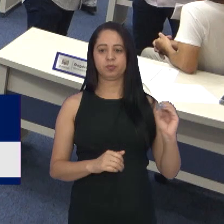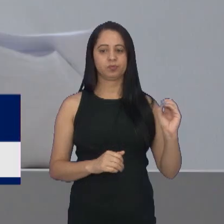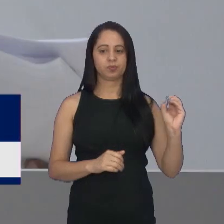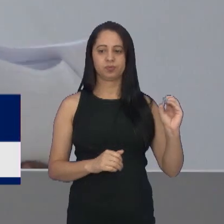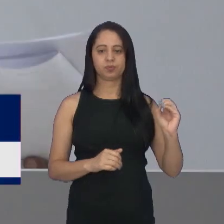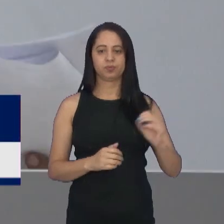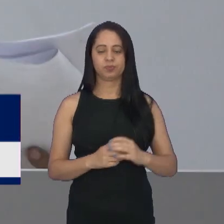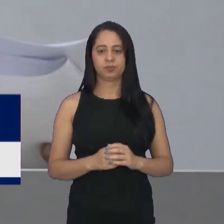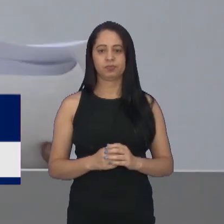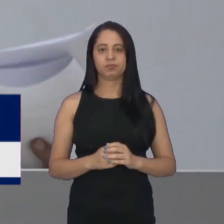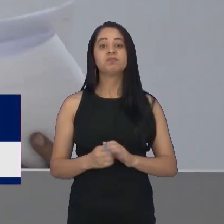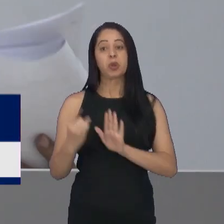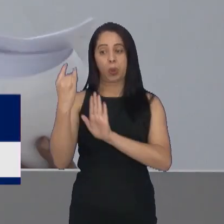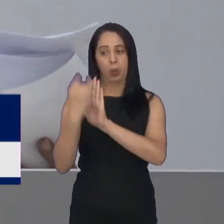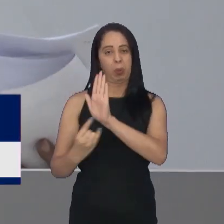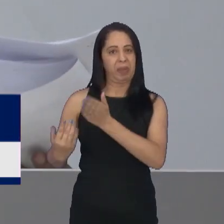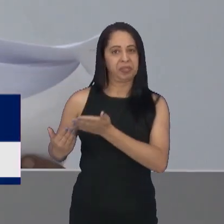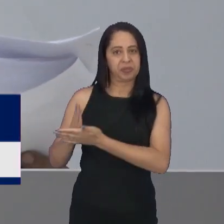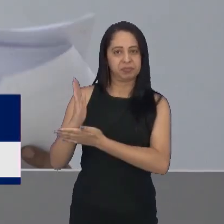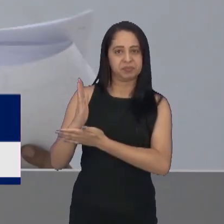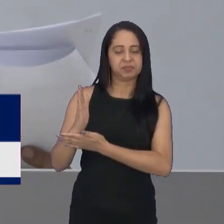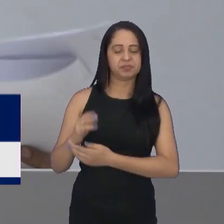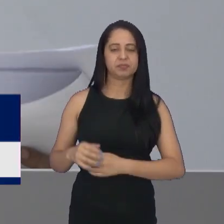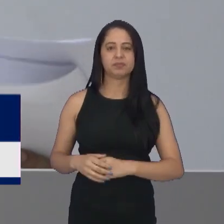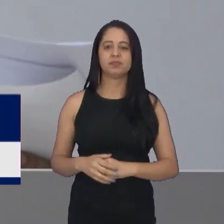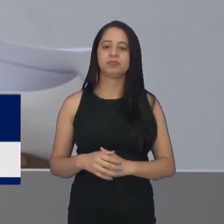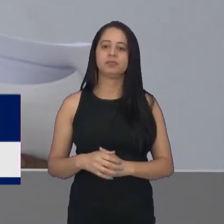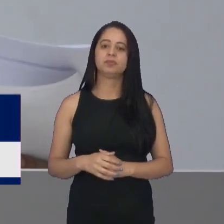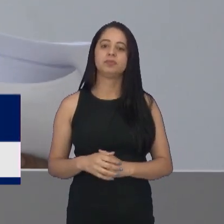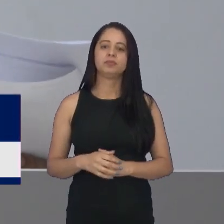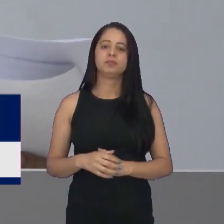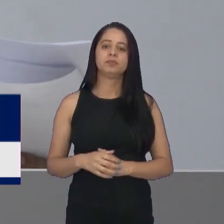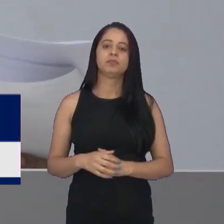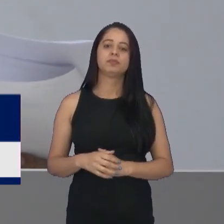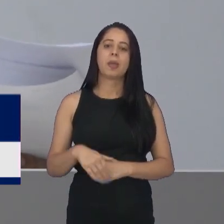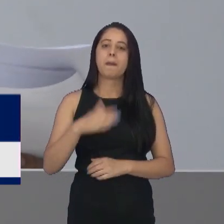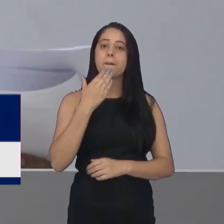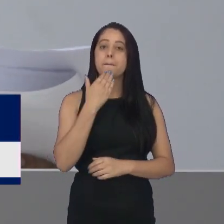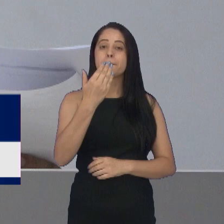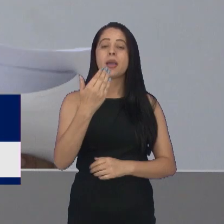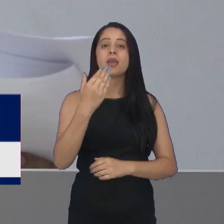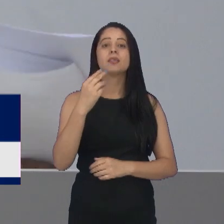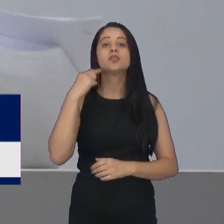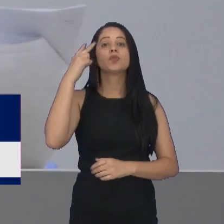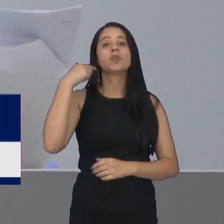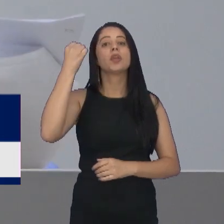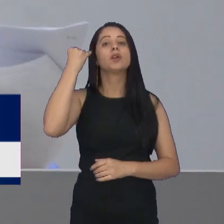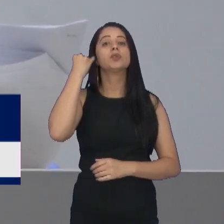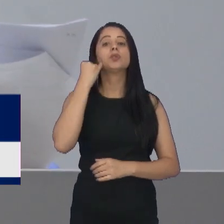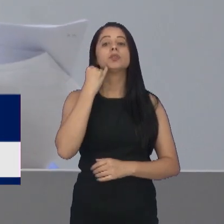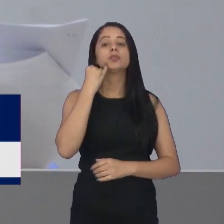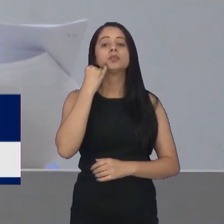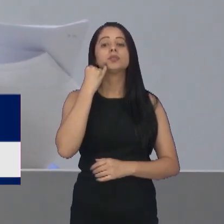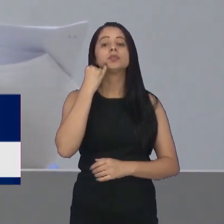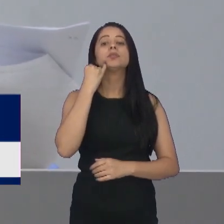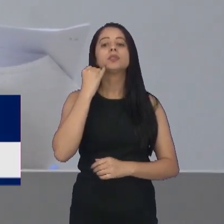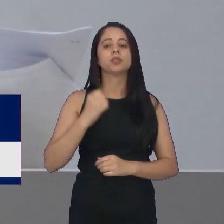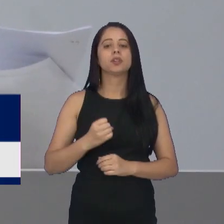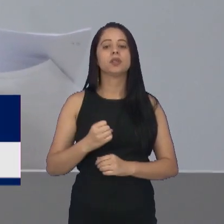presidente. Tramitação aprovada por unanimidade. Solicito ao vereador José Luiz que